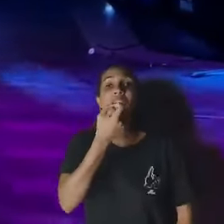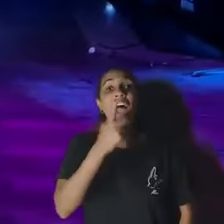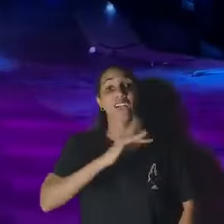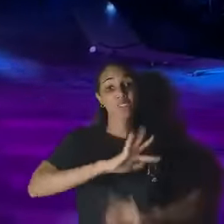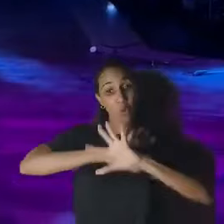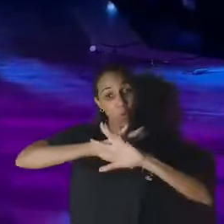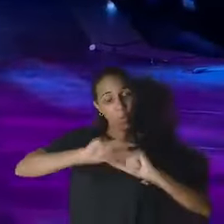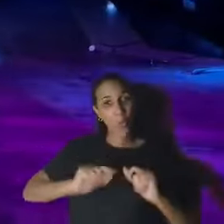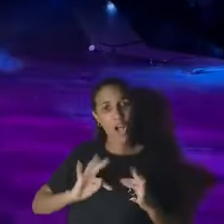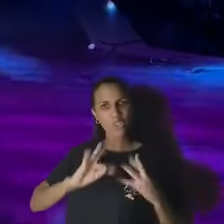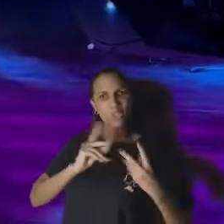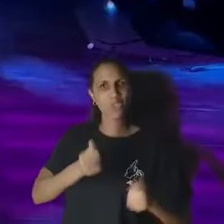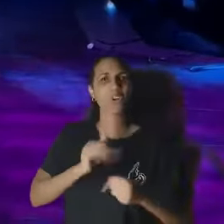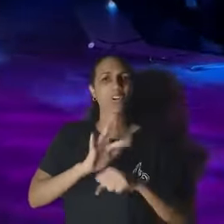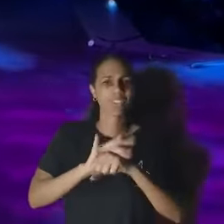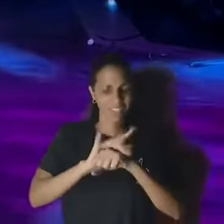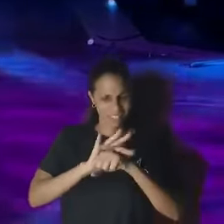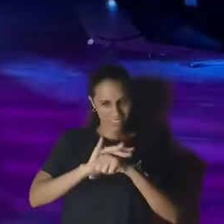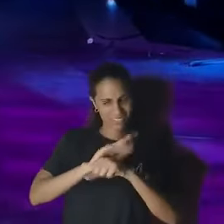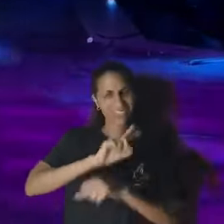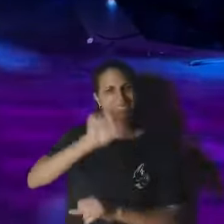as feridas.